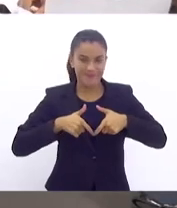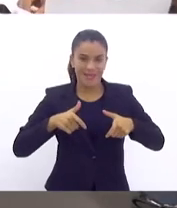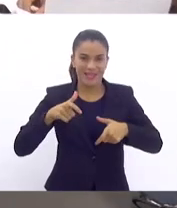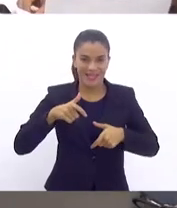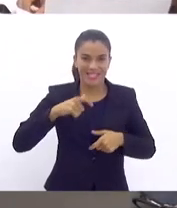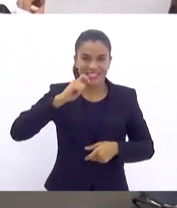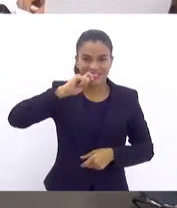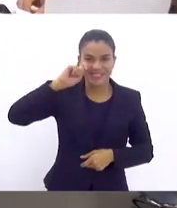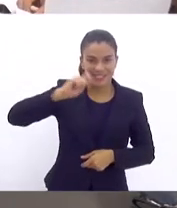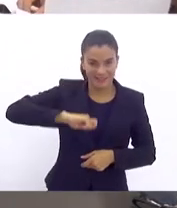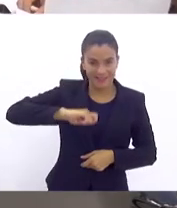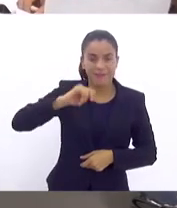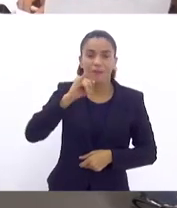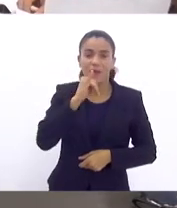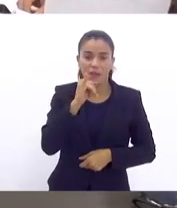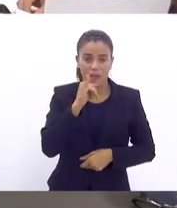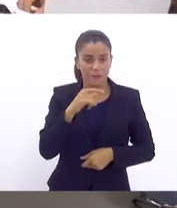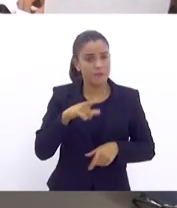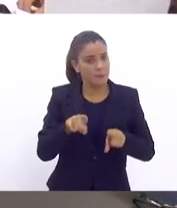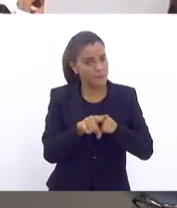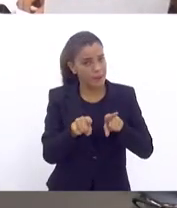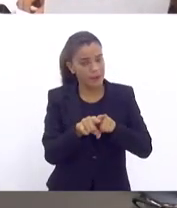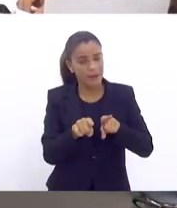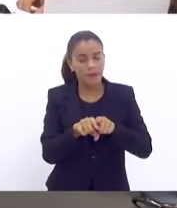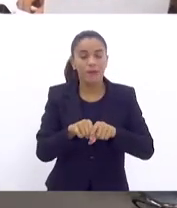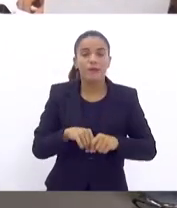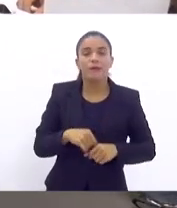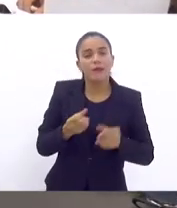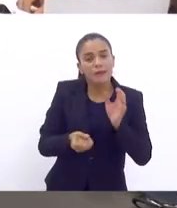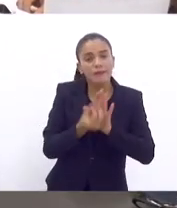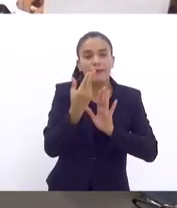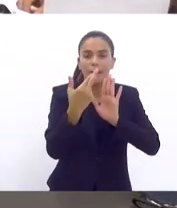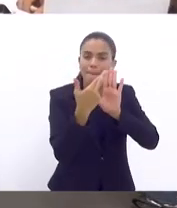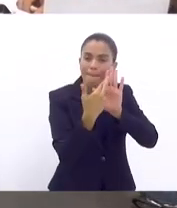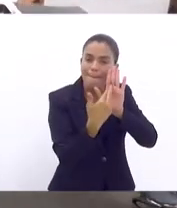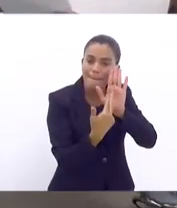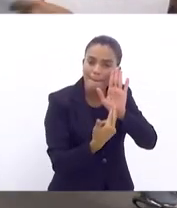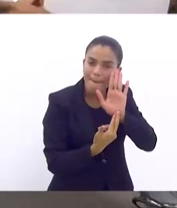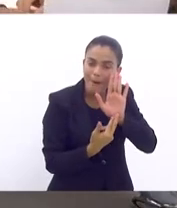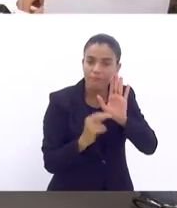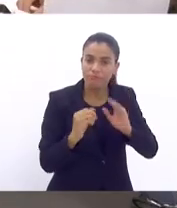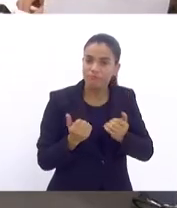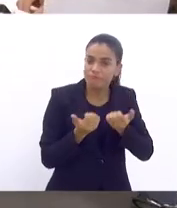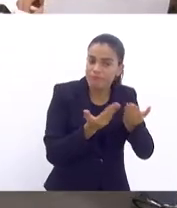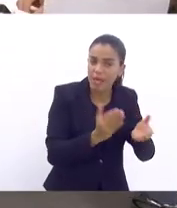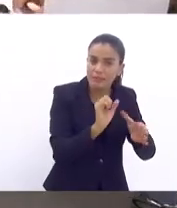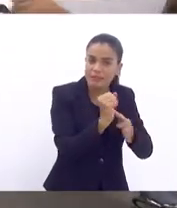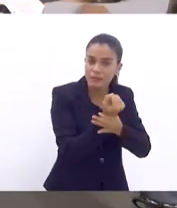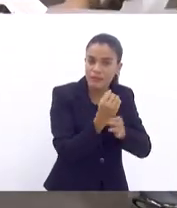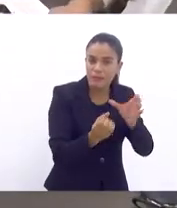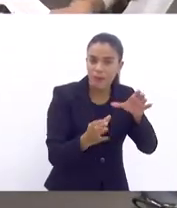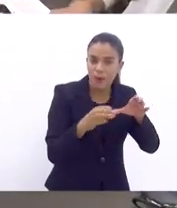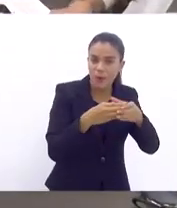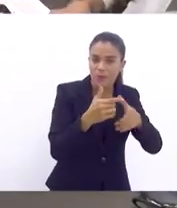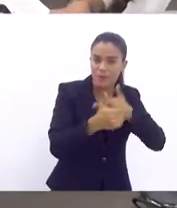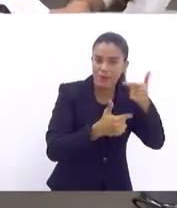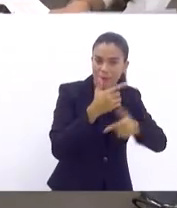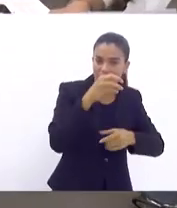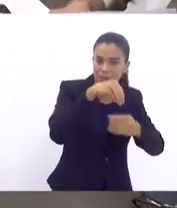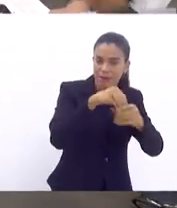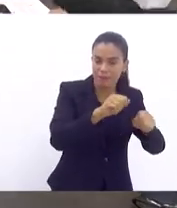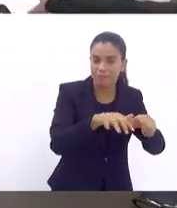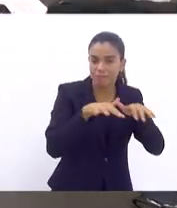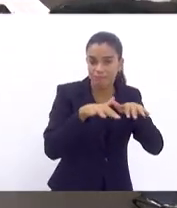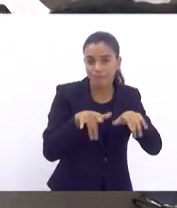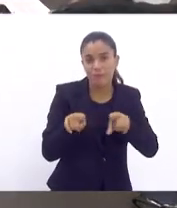apoiamentos Ou seja a gente cria critérios que que não a segurança até para as próprias frente e que acho que